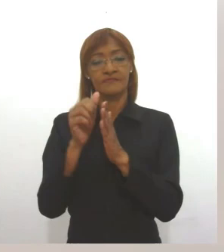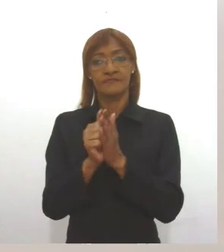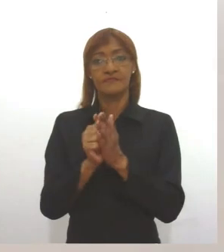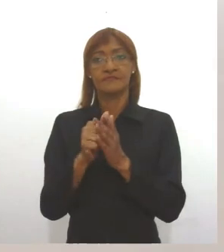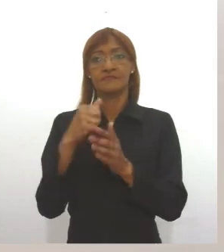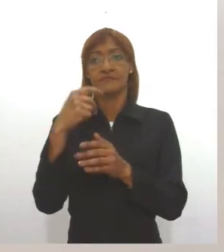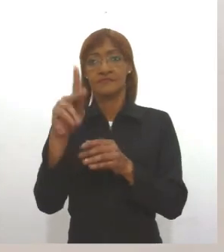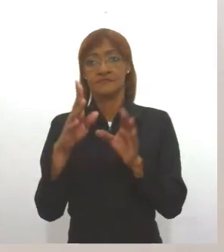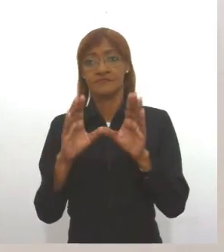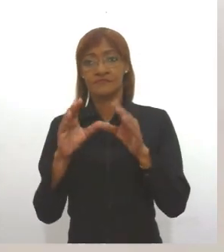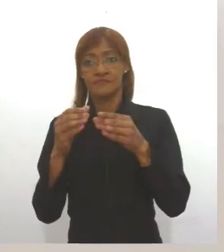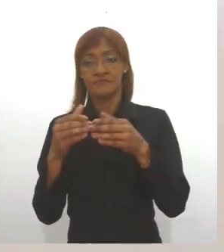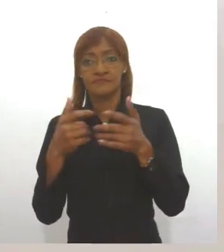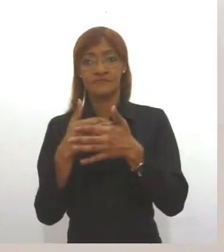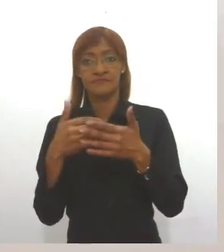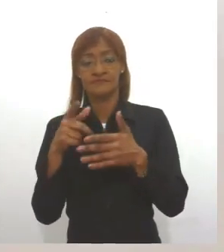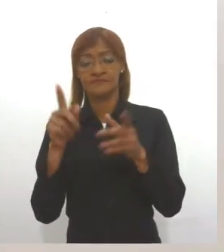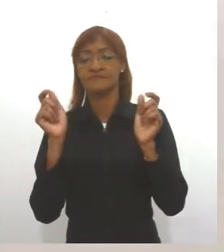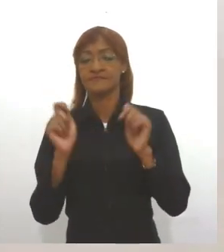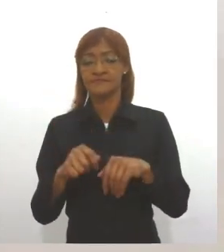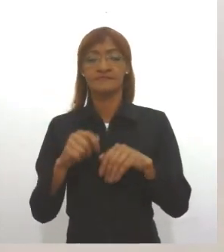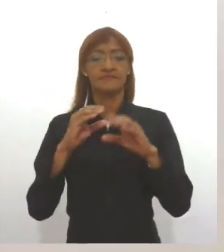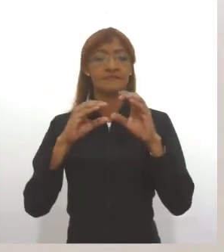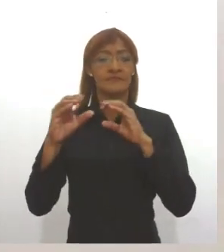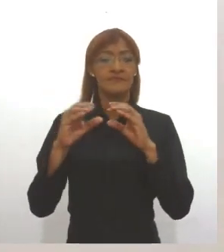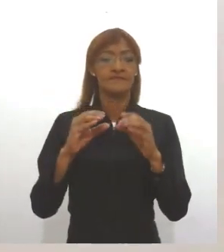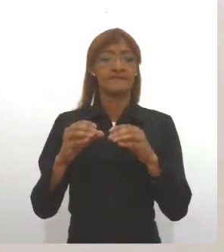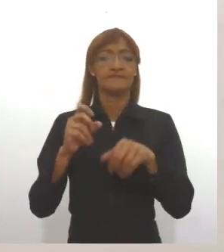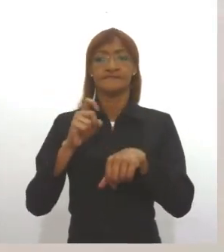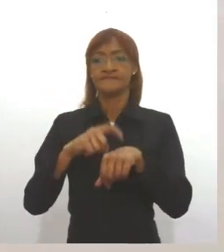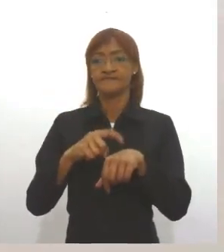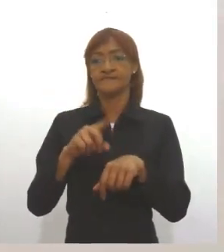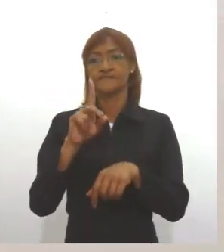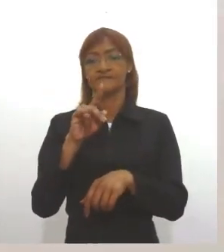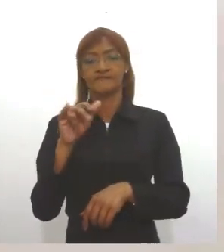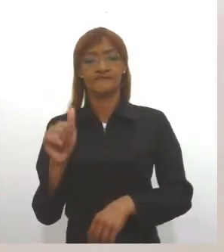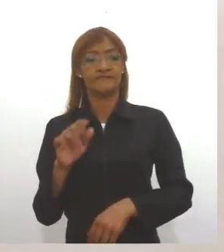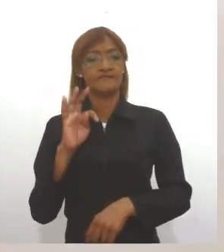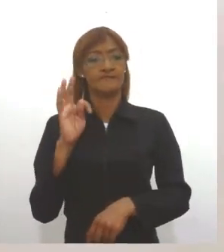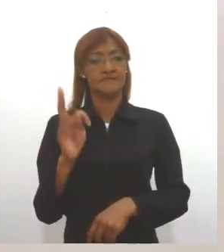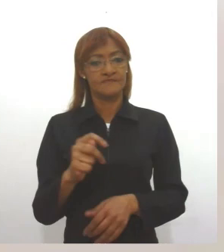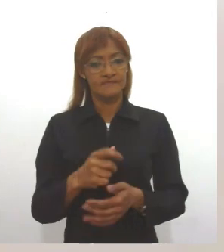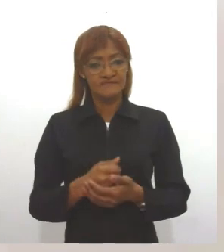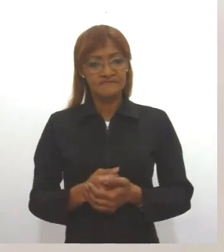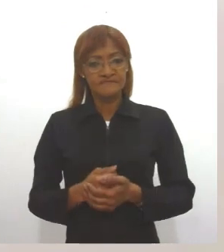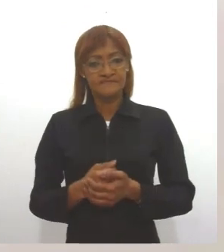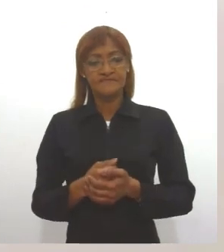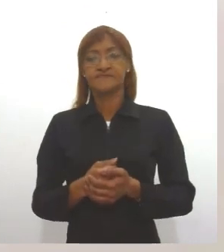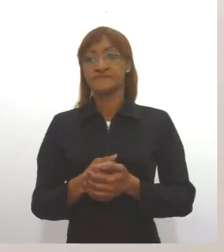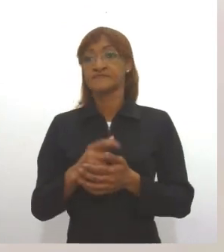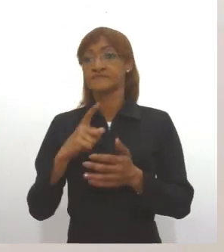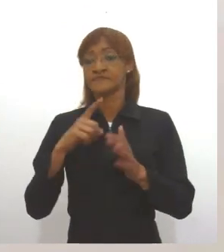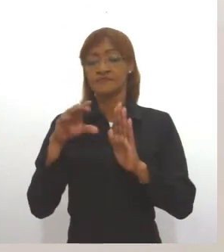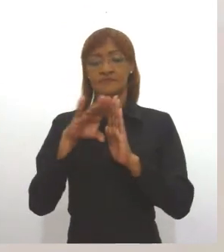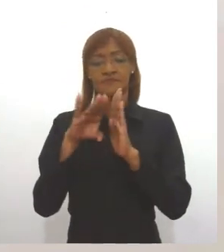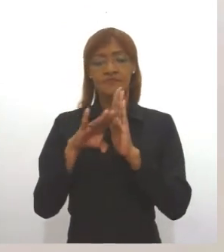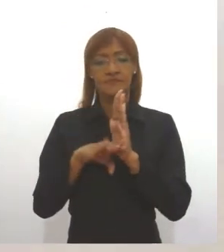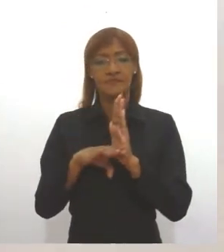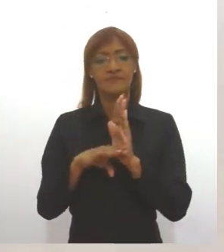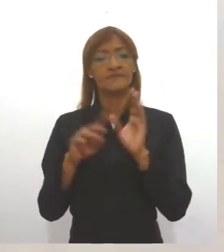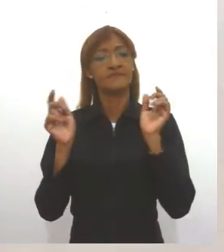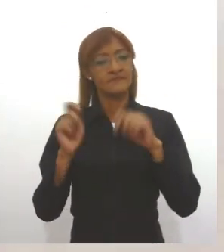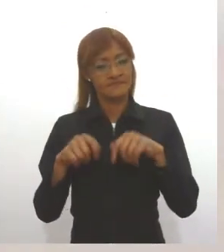cidade, você vai ser comunicado sobre as datas, horários e as condições para se inscrever nesse curso e para